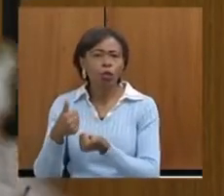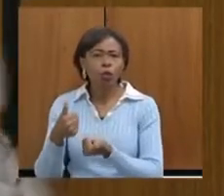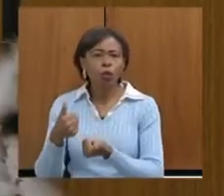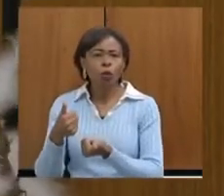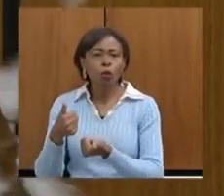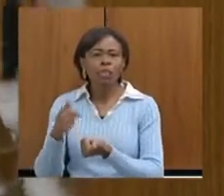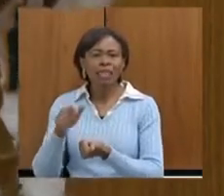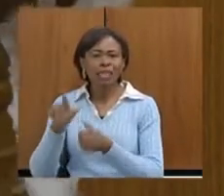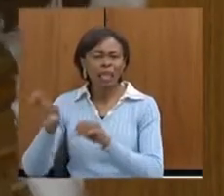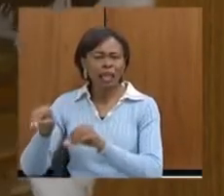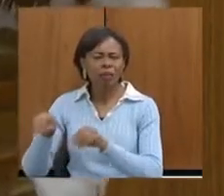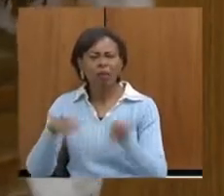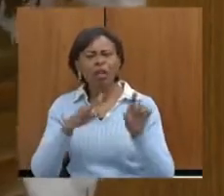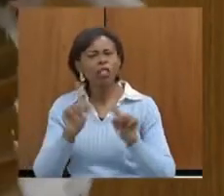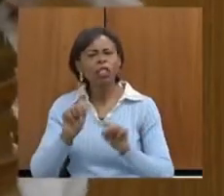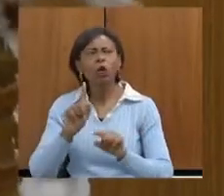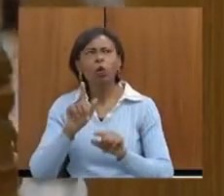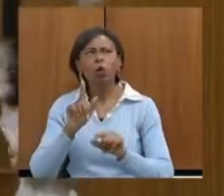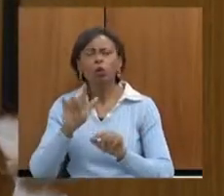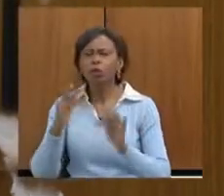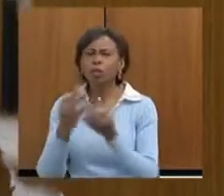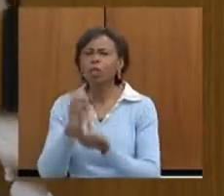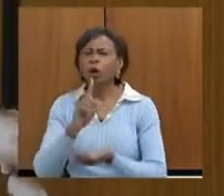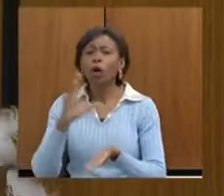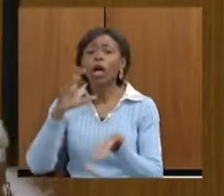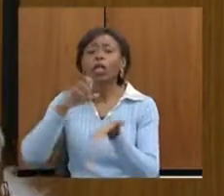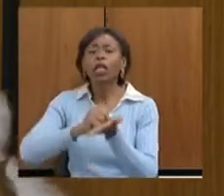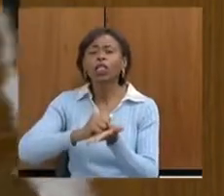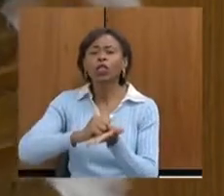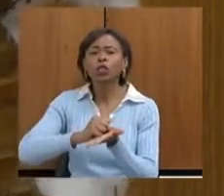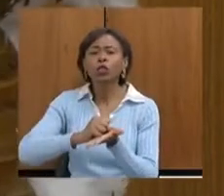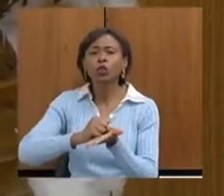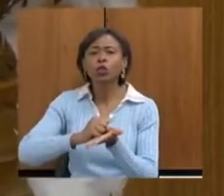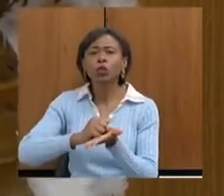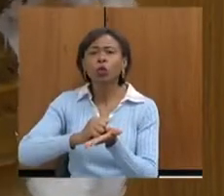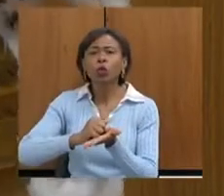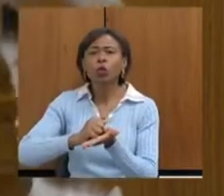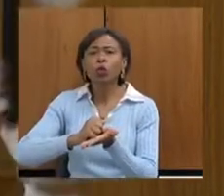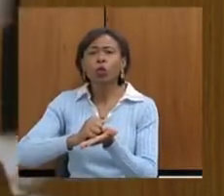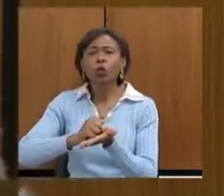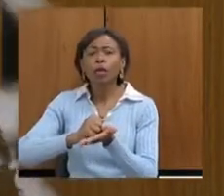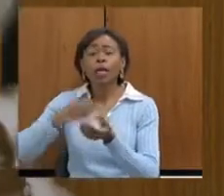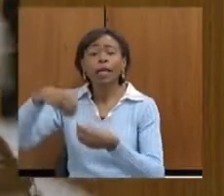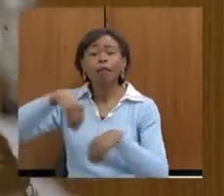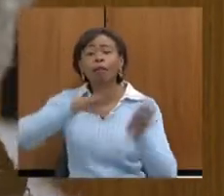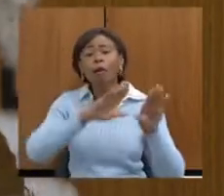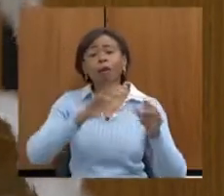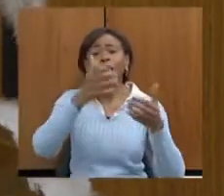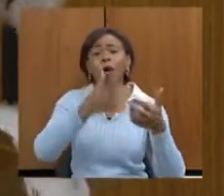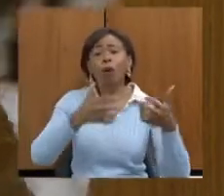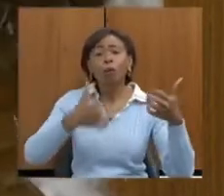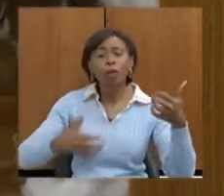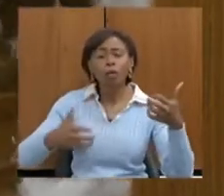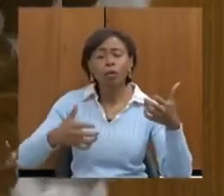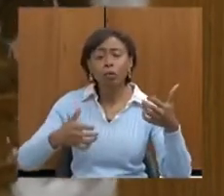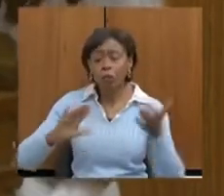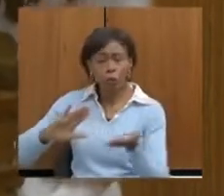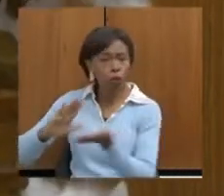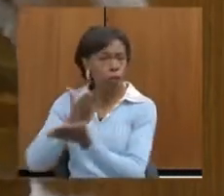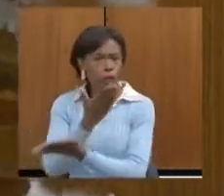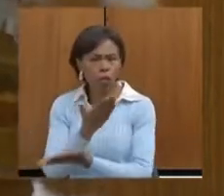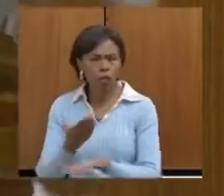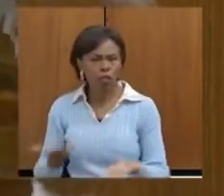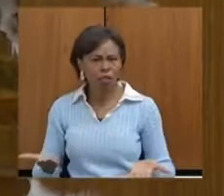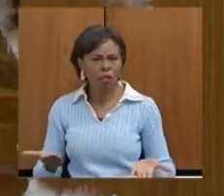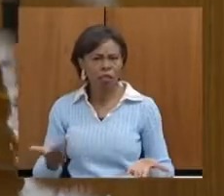a família não os registros dos Capuchinhos né levaram para Ouro Preto e Santos atingir Não tiraram dali você